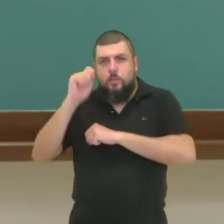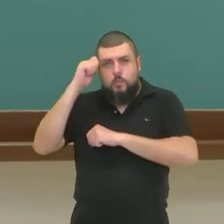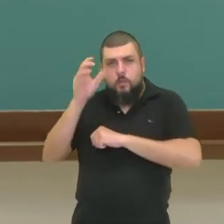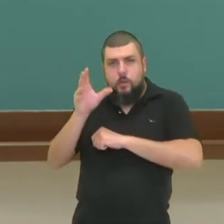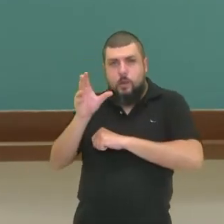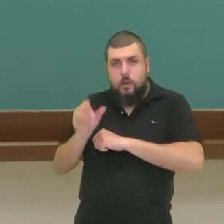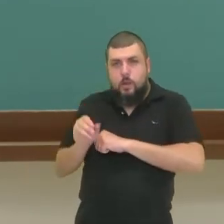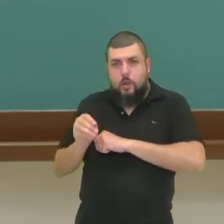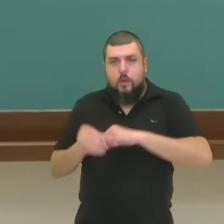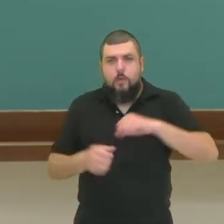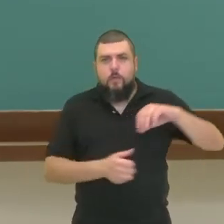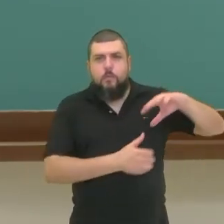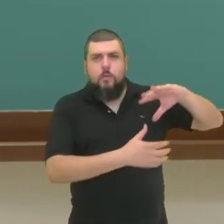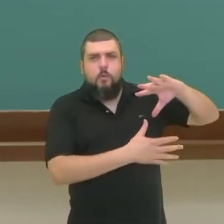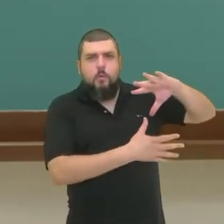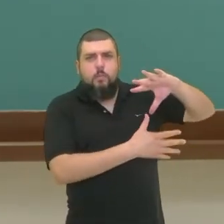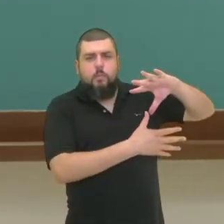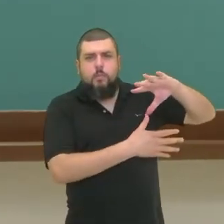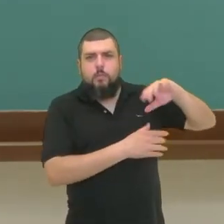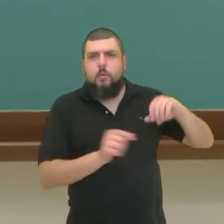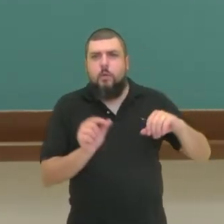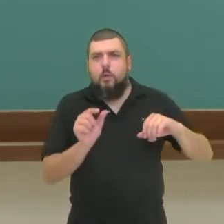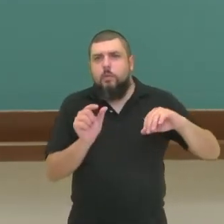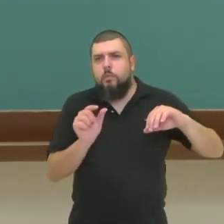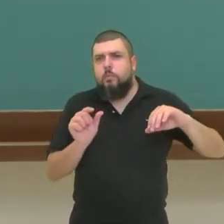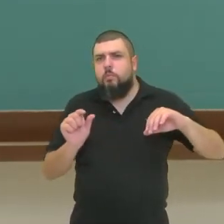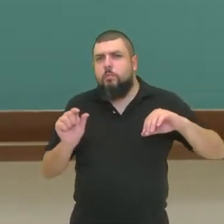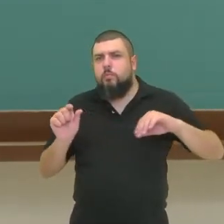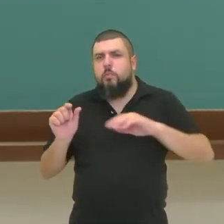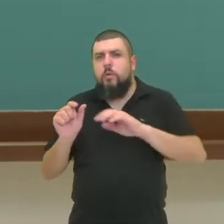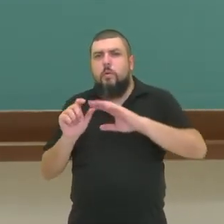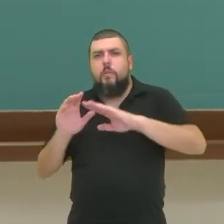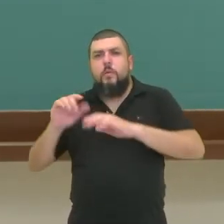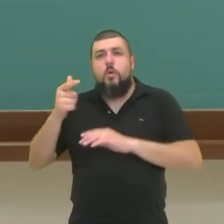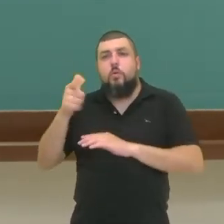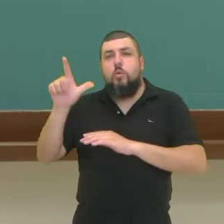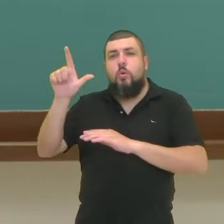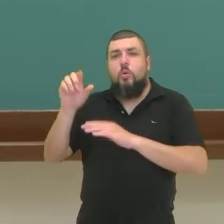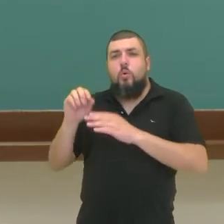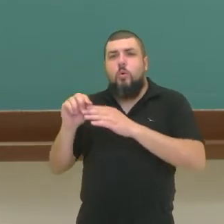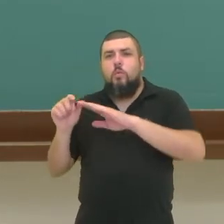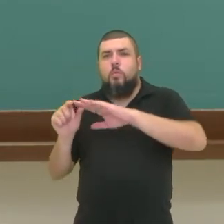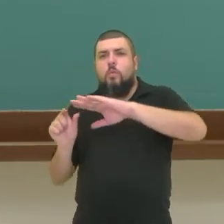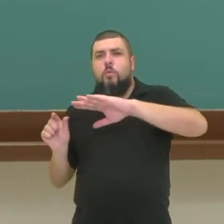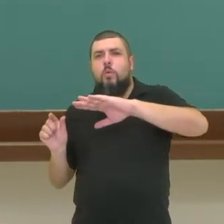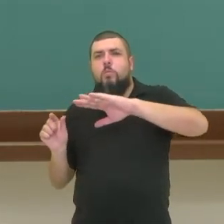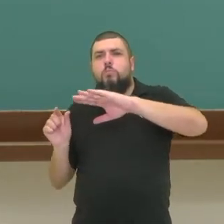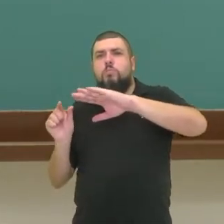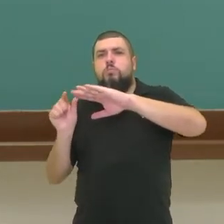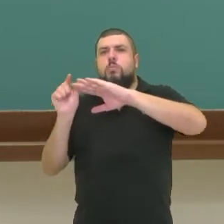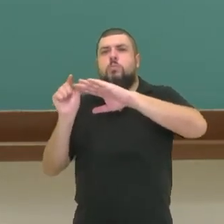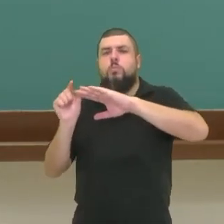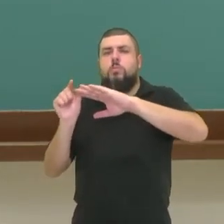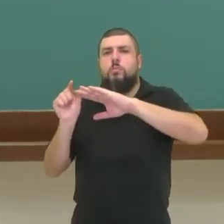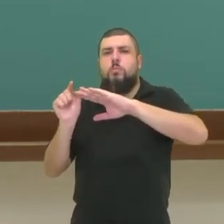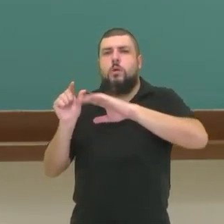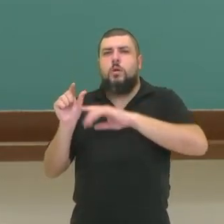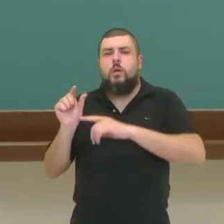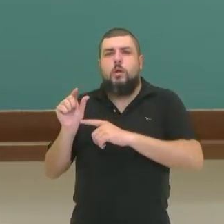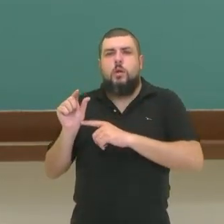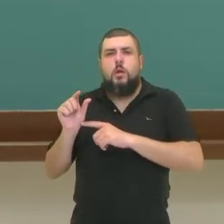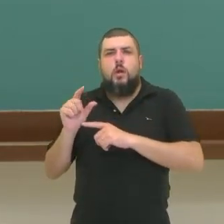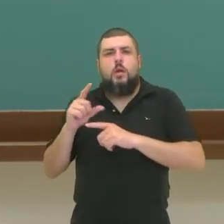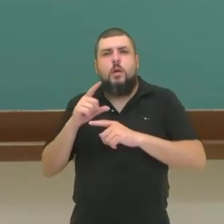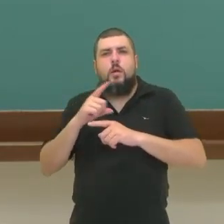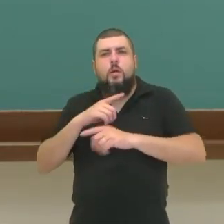desprende e vai se chocar com outro continente, formando uma barreira gigantesca de